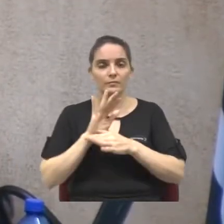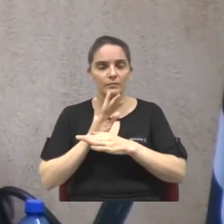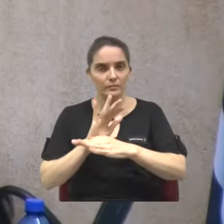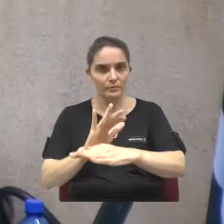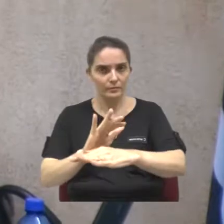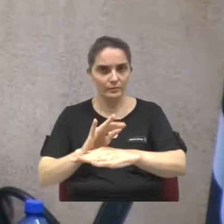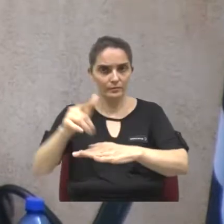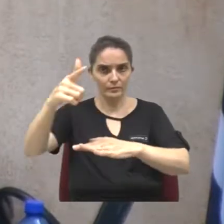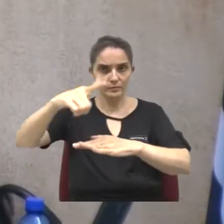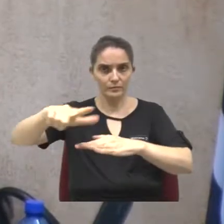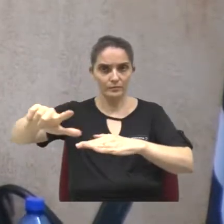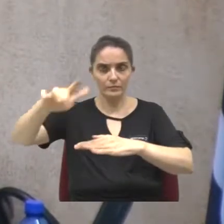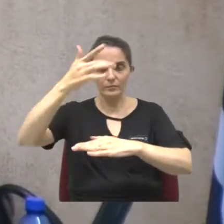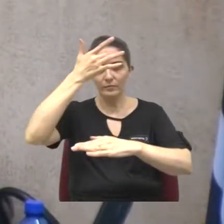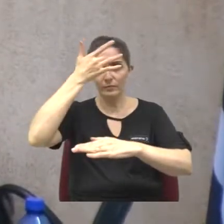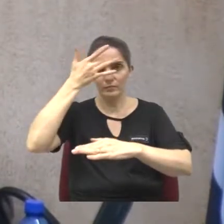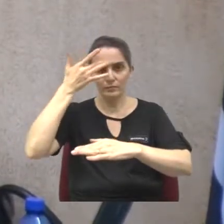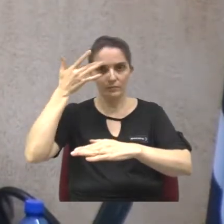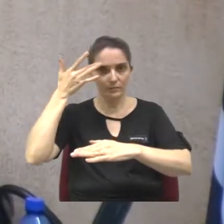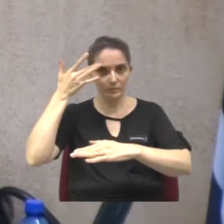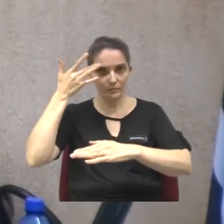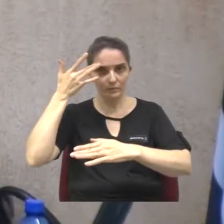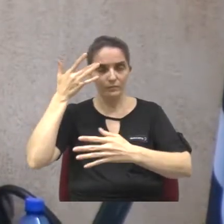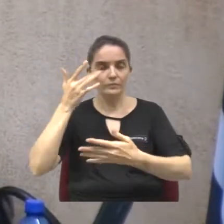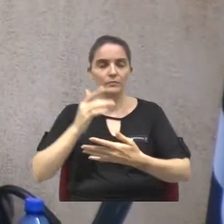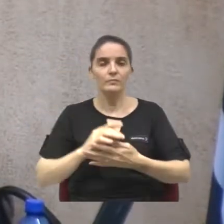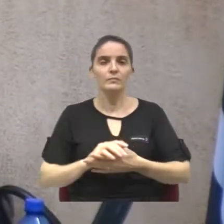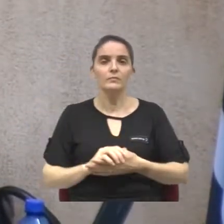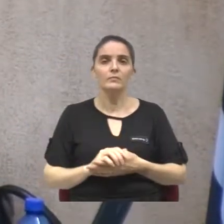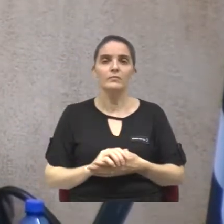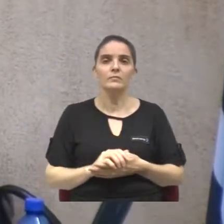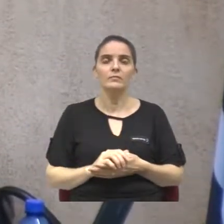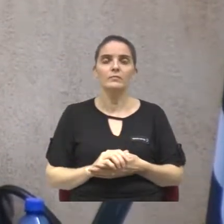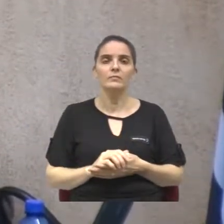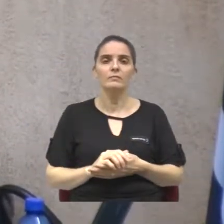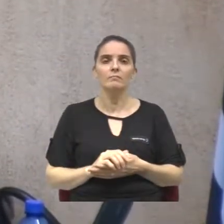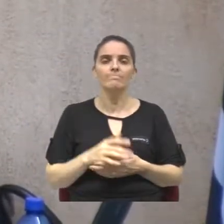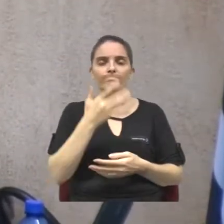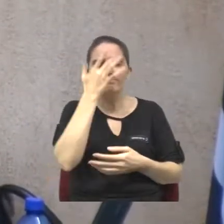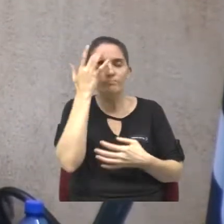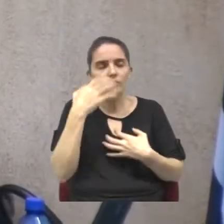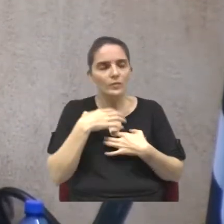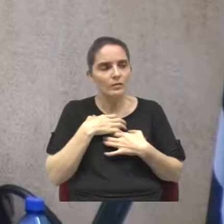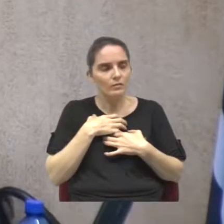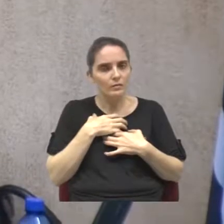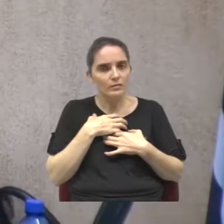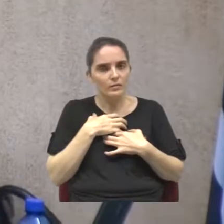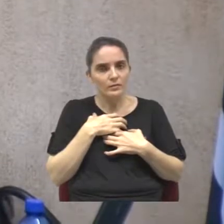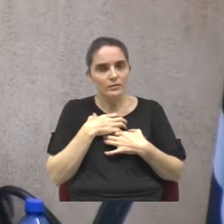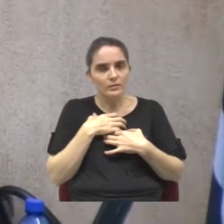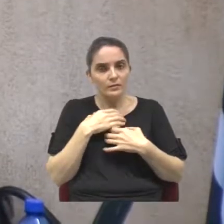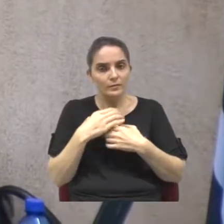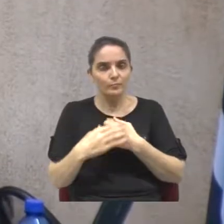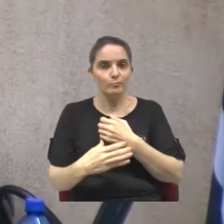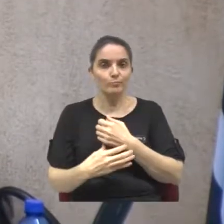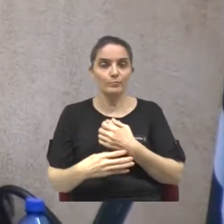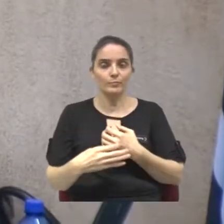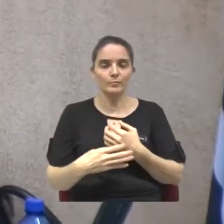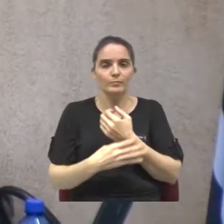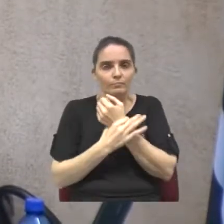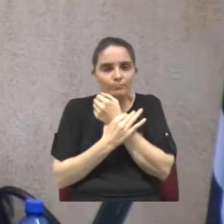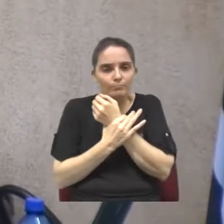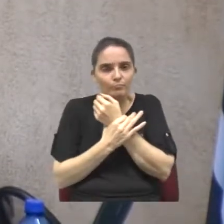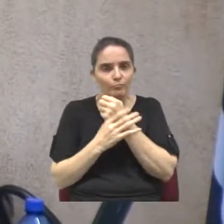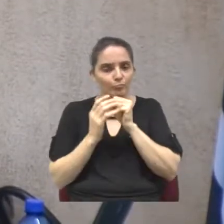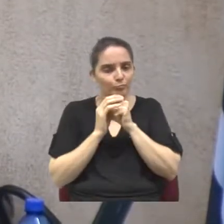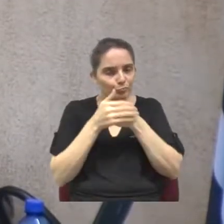pessoas que vão se sentir mais seguras, e principalmente sabendo que é